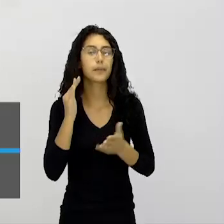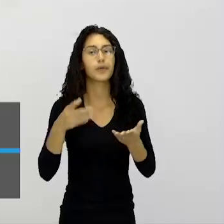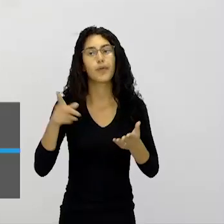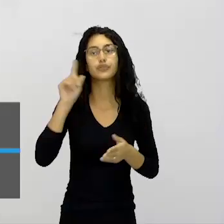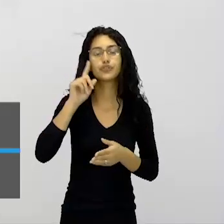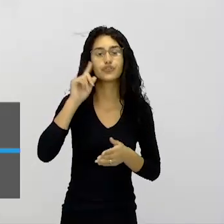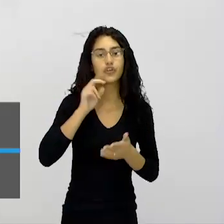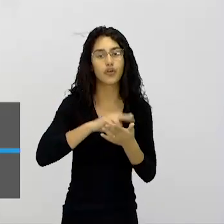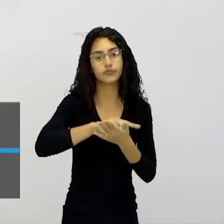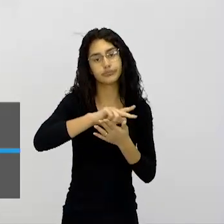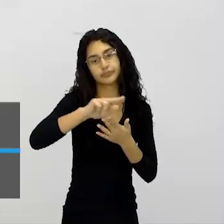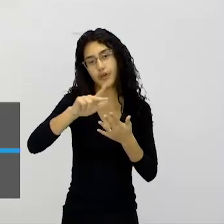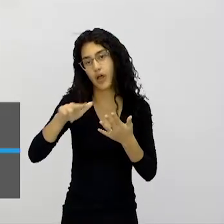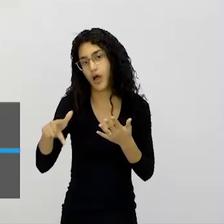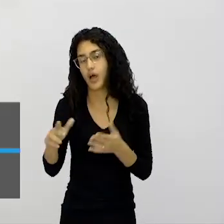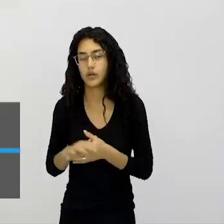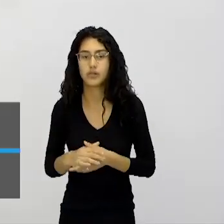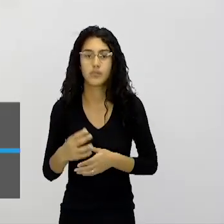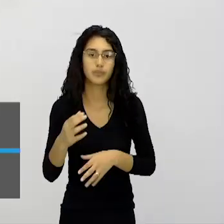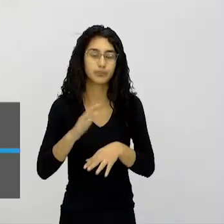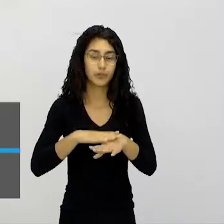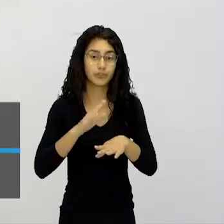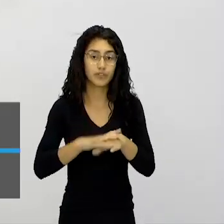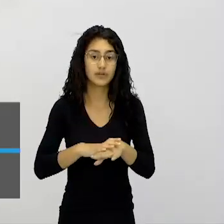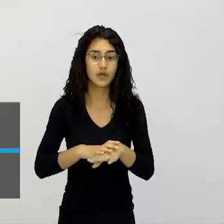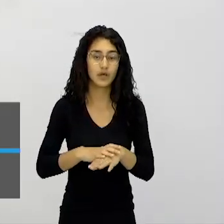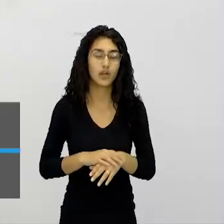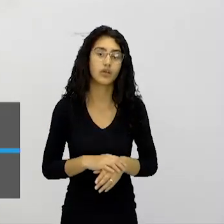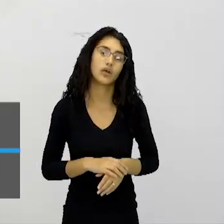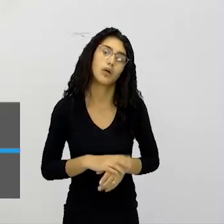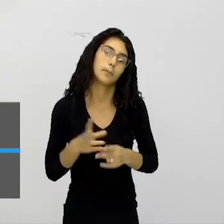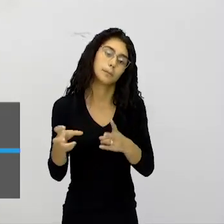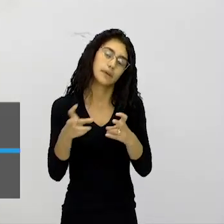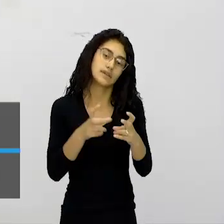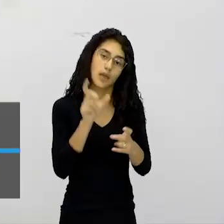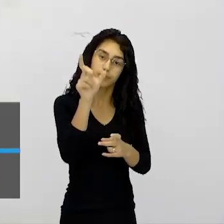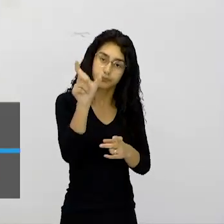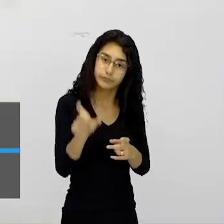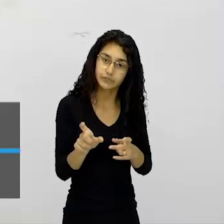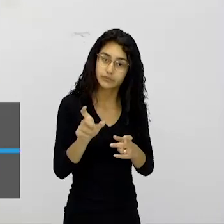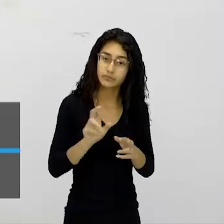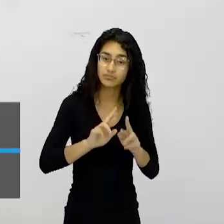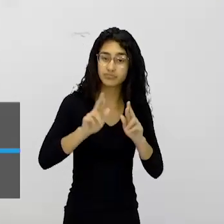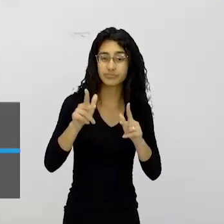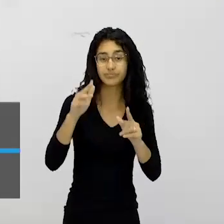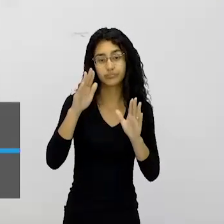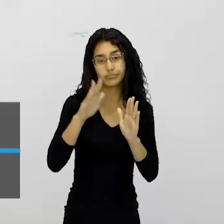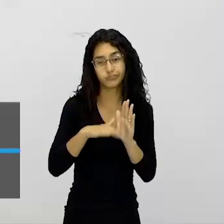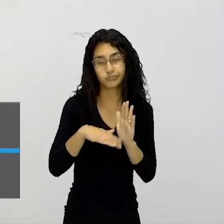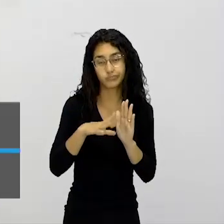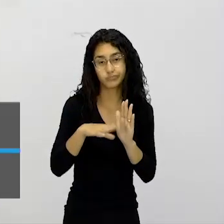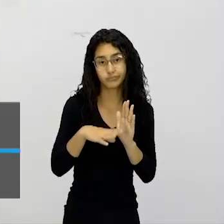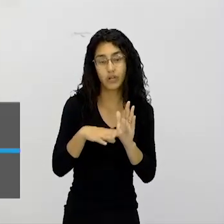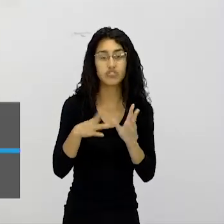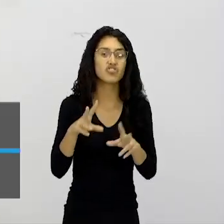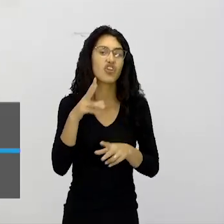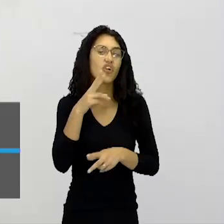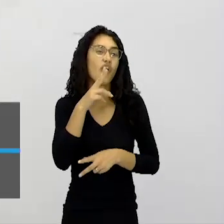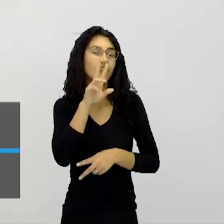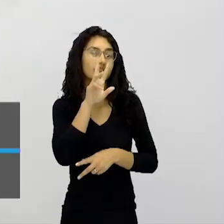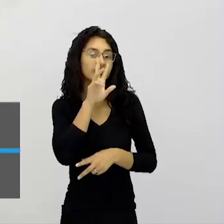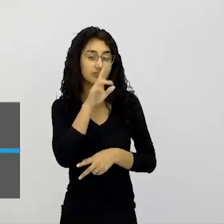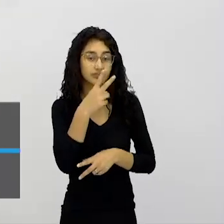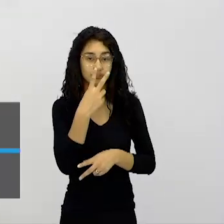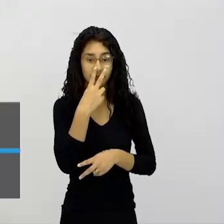inúmeras tarefas, a gente escuta cada vez menos o outro. A gente finge que está escutando, porque quando eu